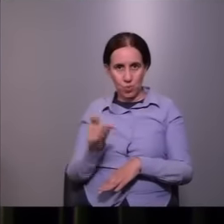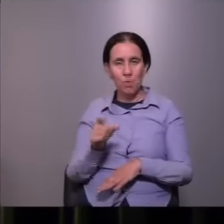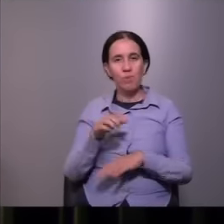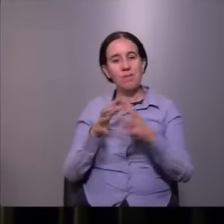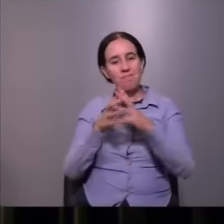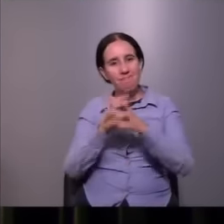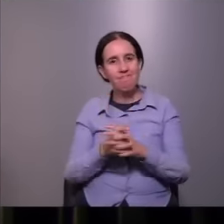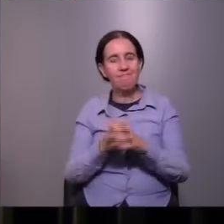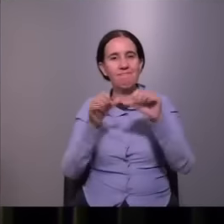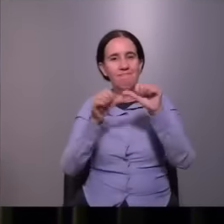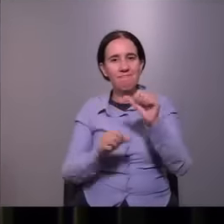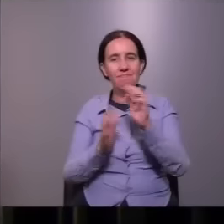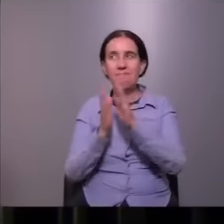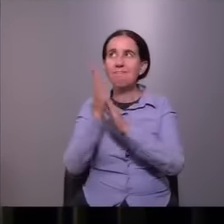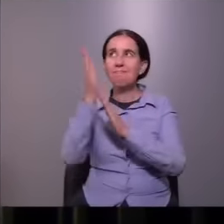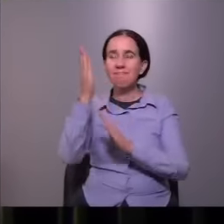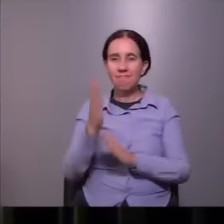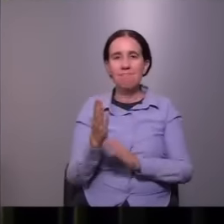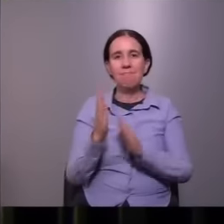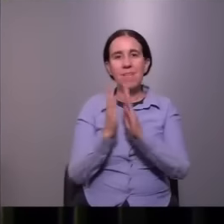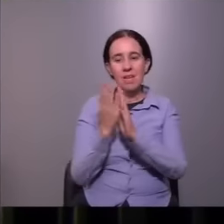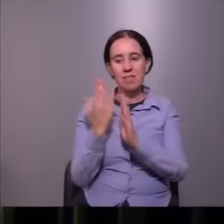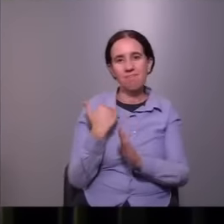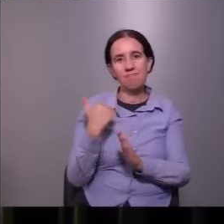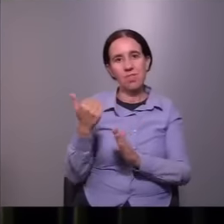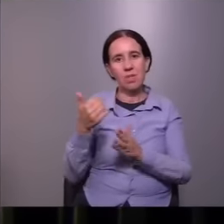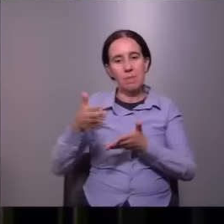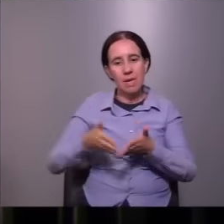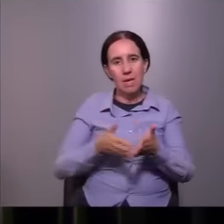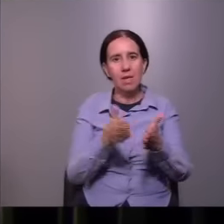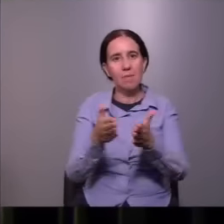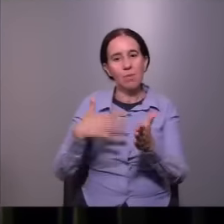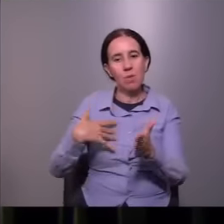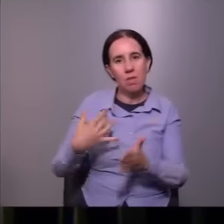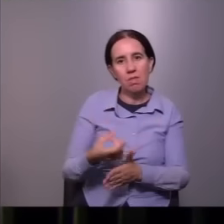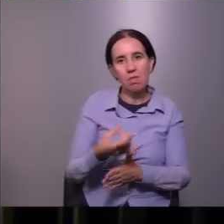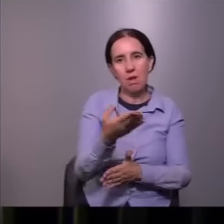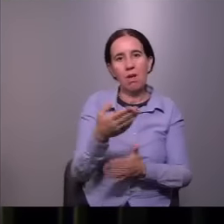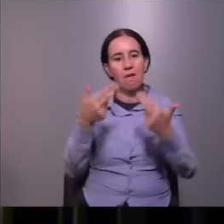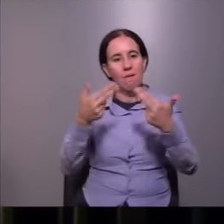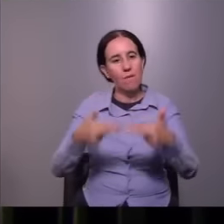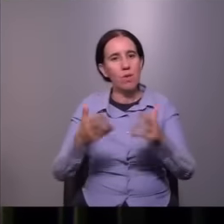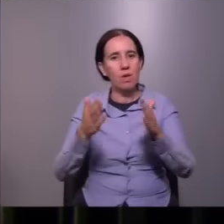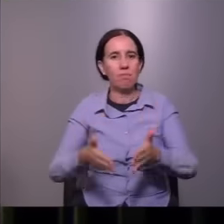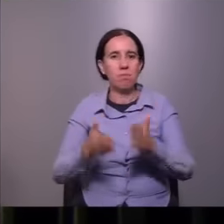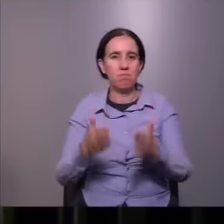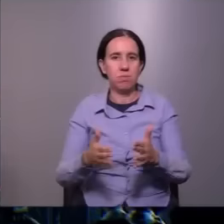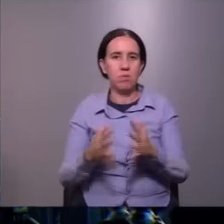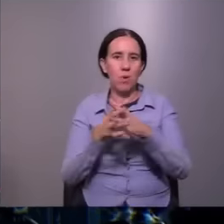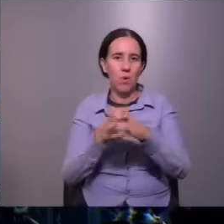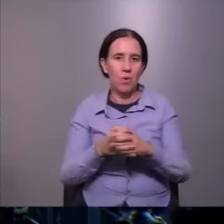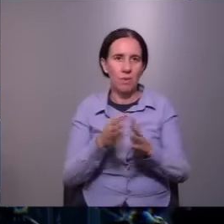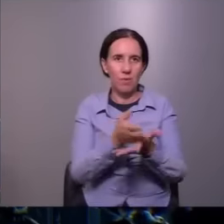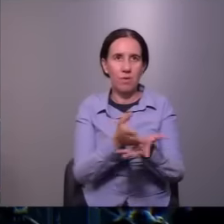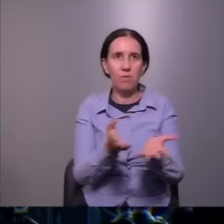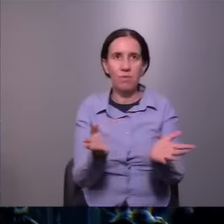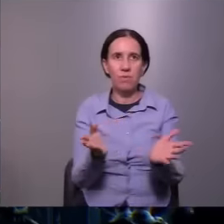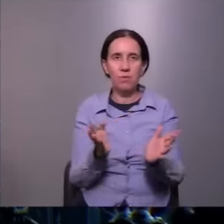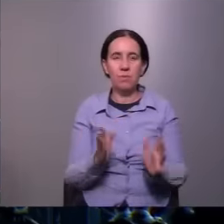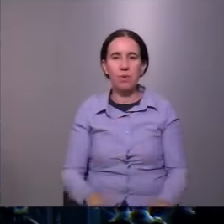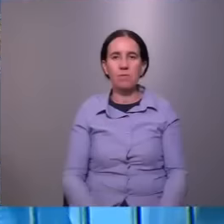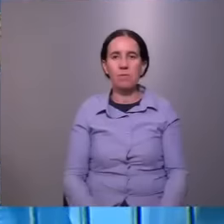Por el Papa Francisco, para que, fortalecido por la oración del pueblo de Dios, continúe convocando a la Iglesia